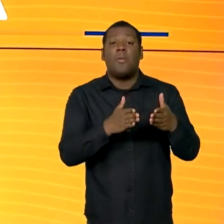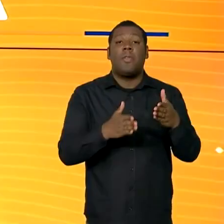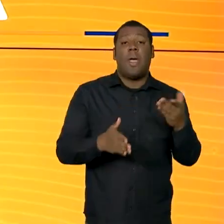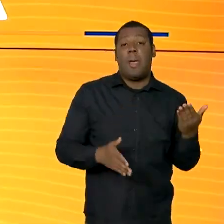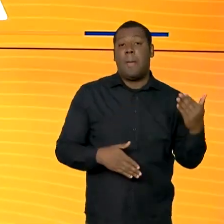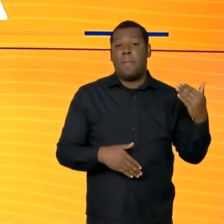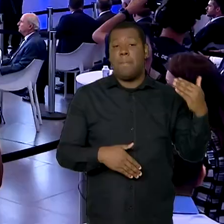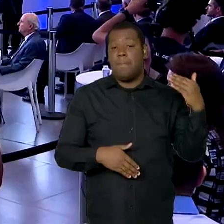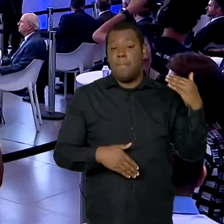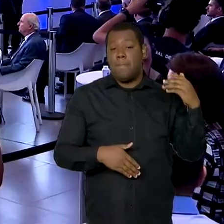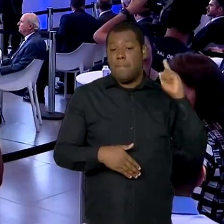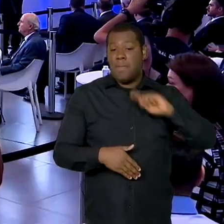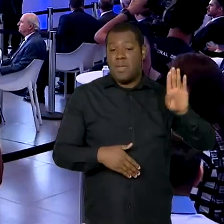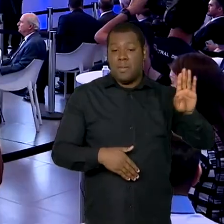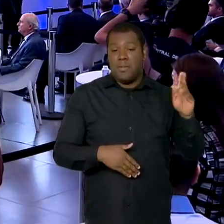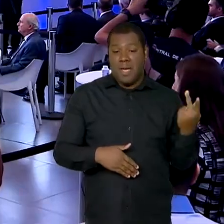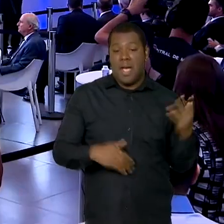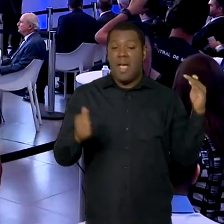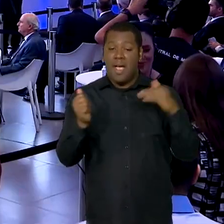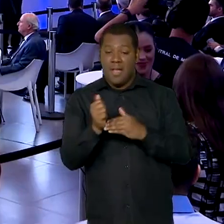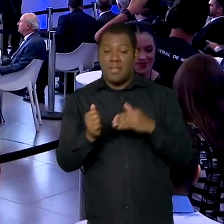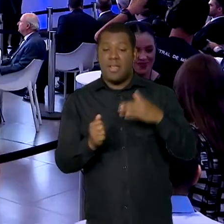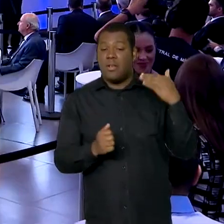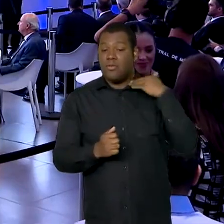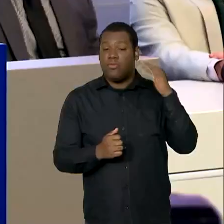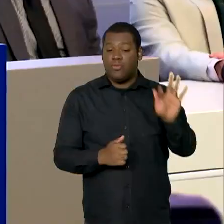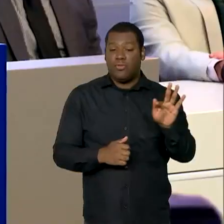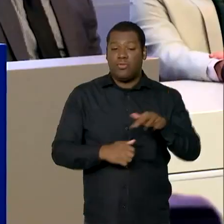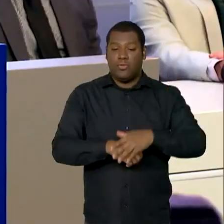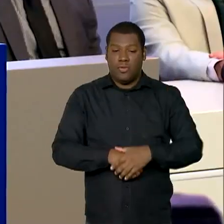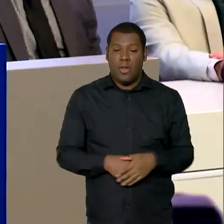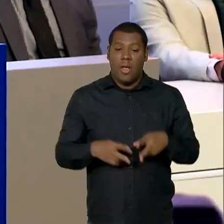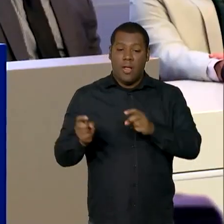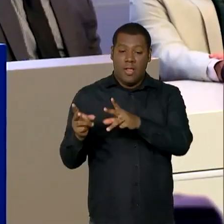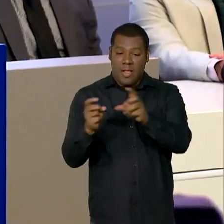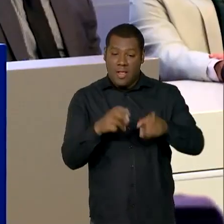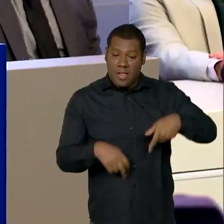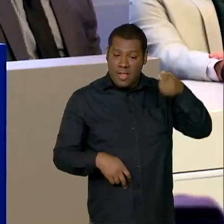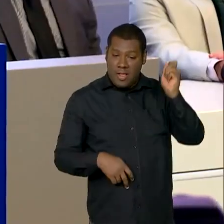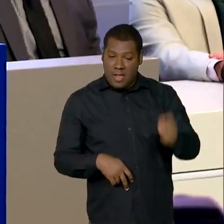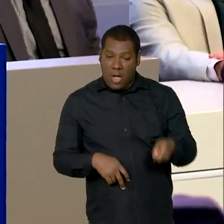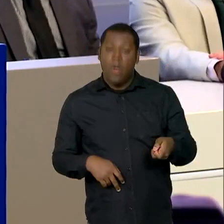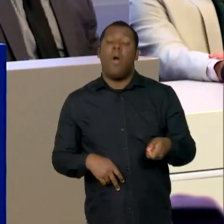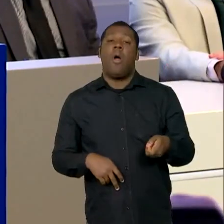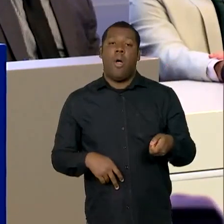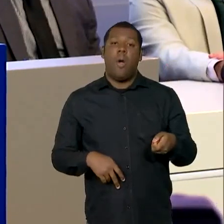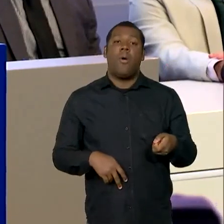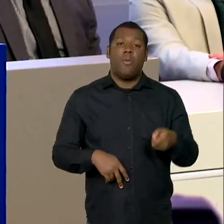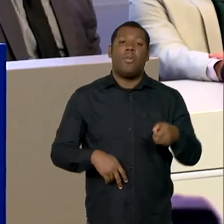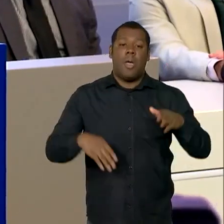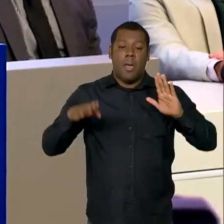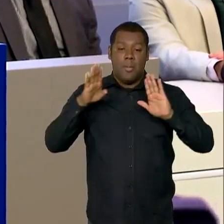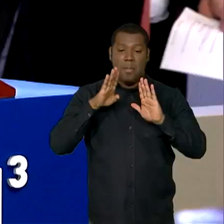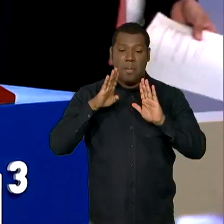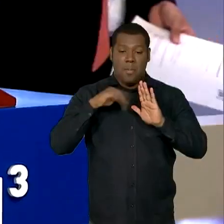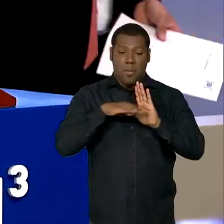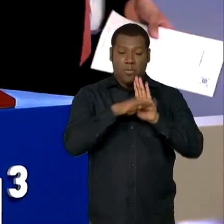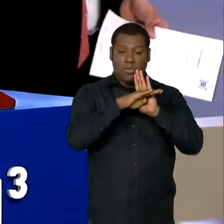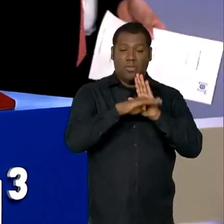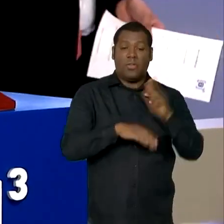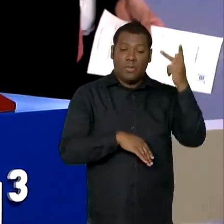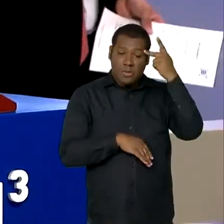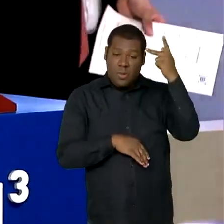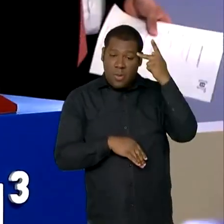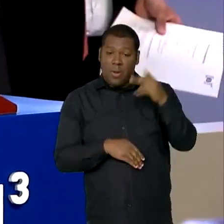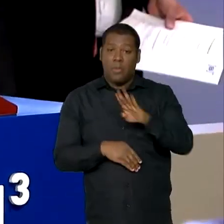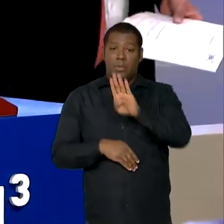Minas Gerais. O primeiro leilão rodoviário do ano foi realizado na Bolsa de Valores de São Paulo, a B3. O